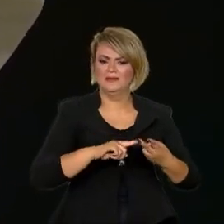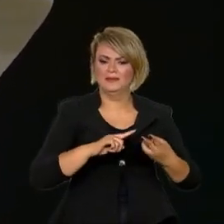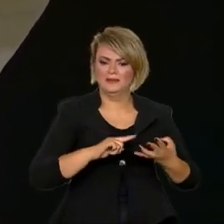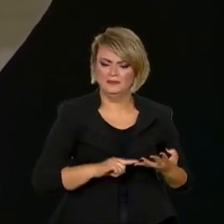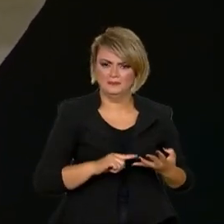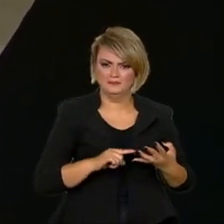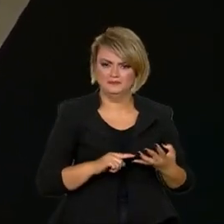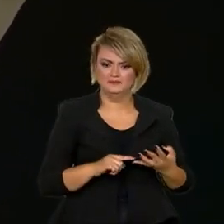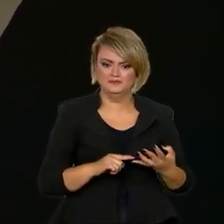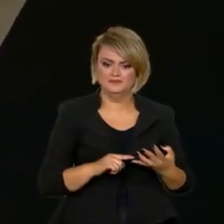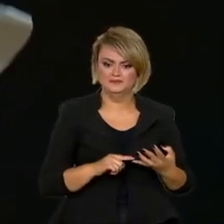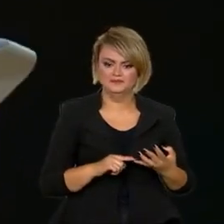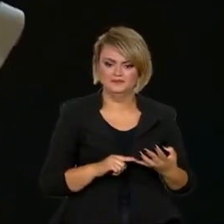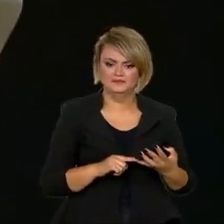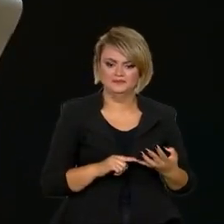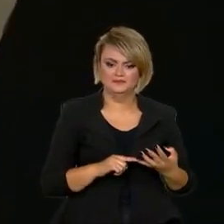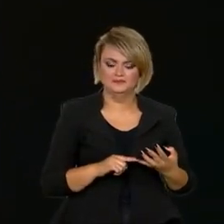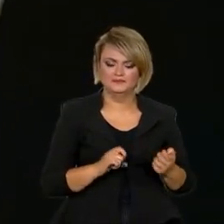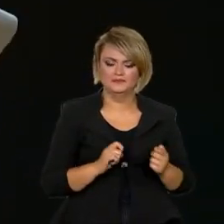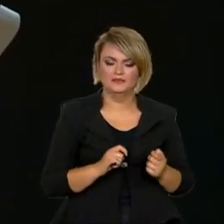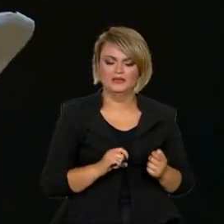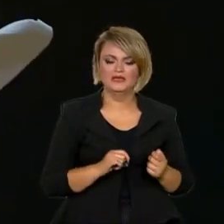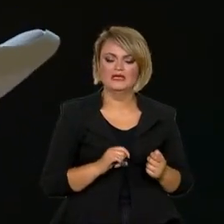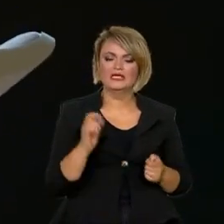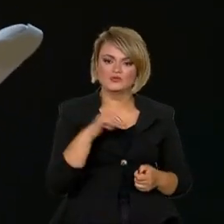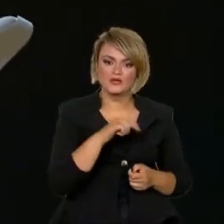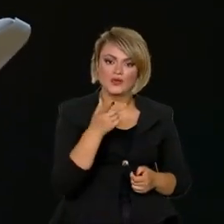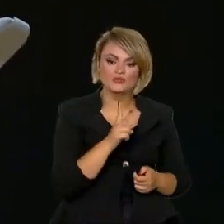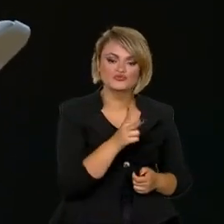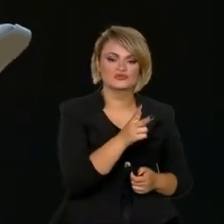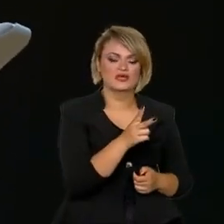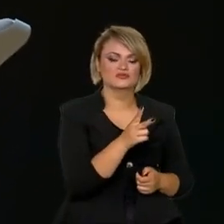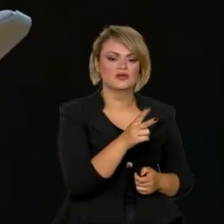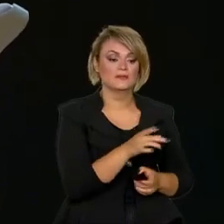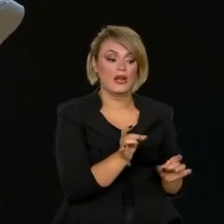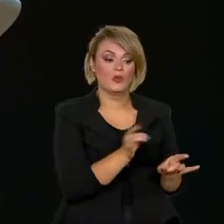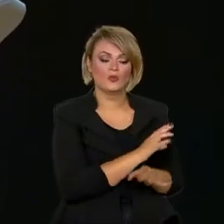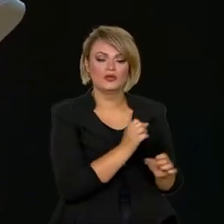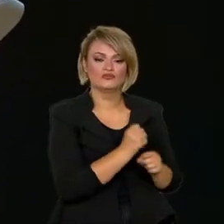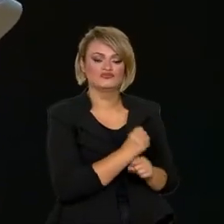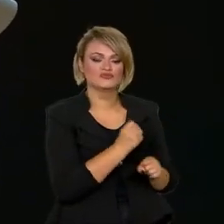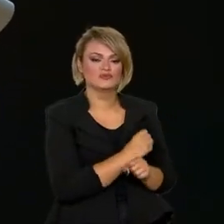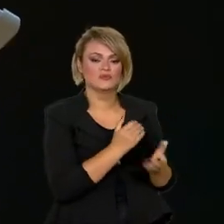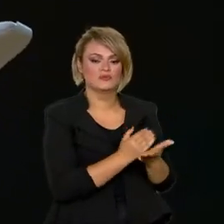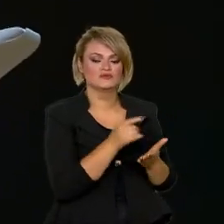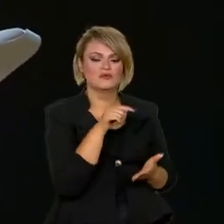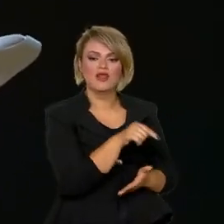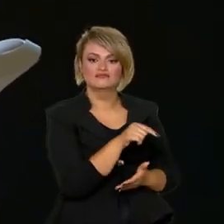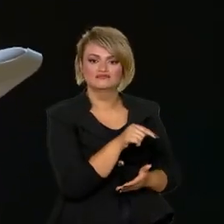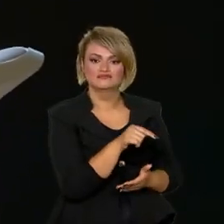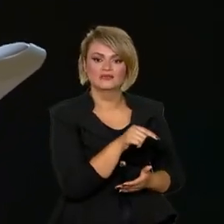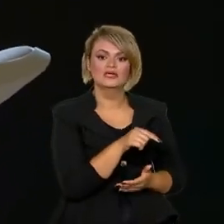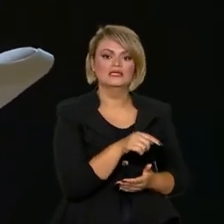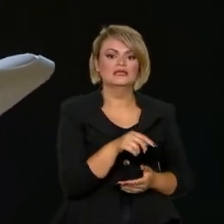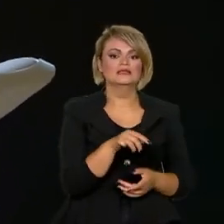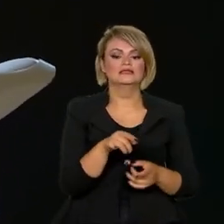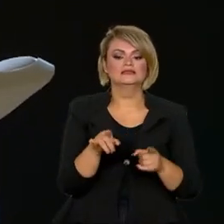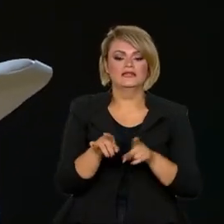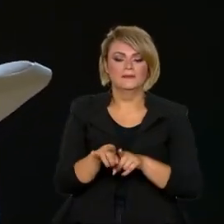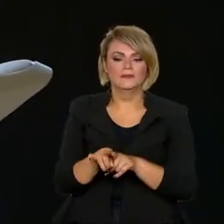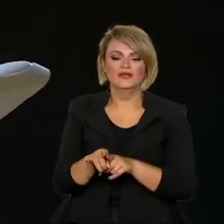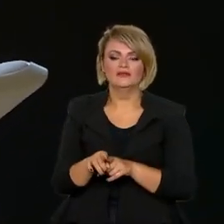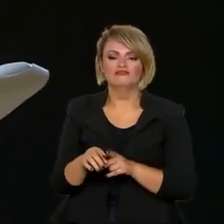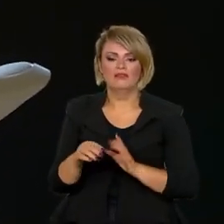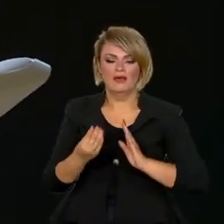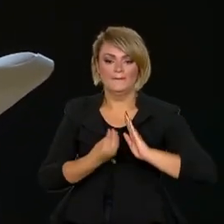e Maria de Nazaré, então dá continuidade e concluir essas obras, assim como o